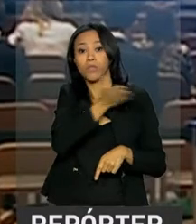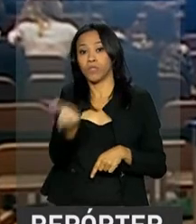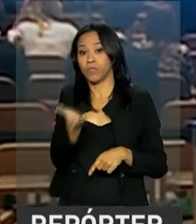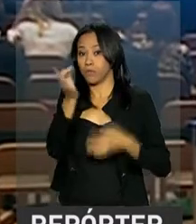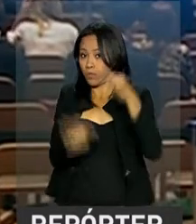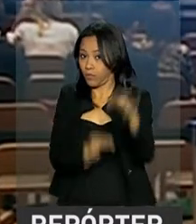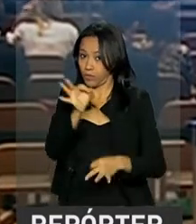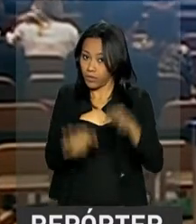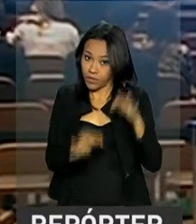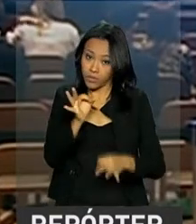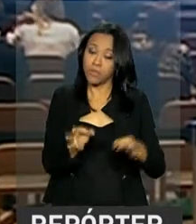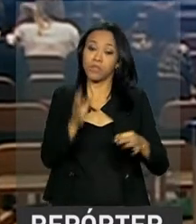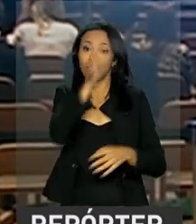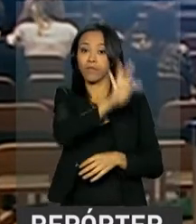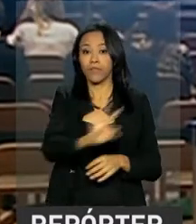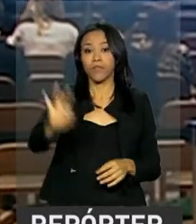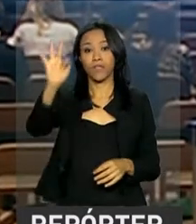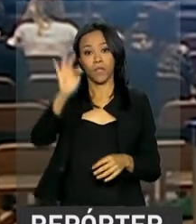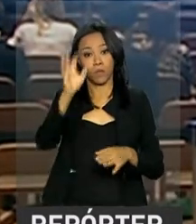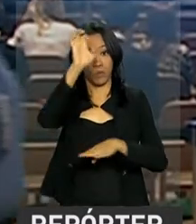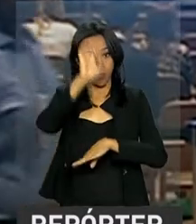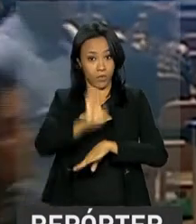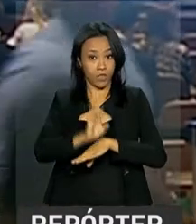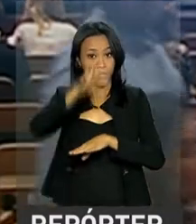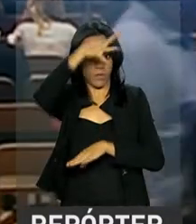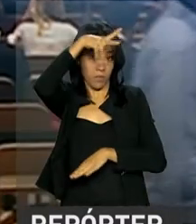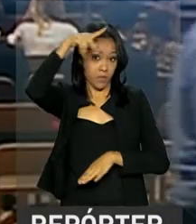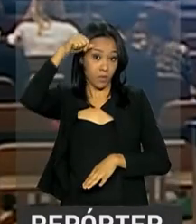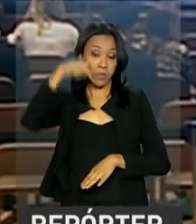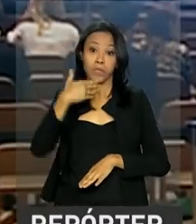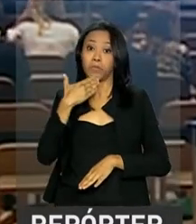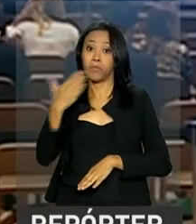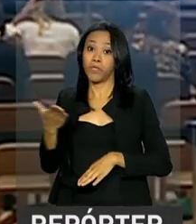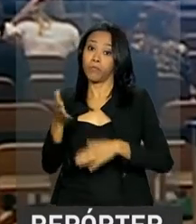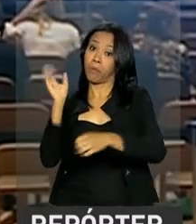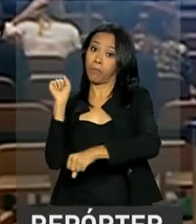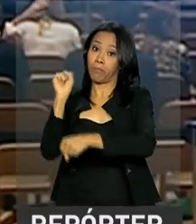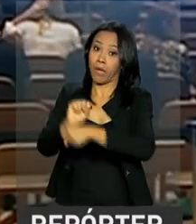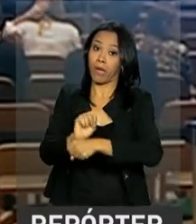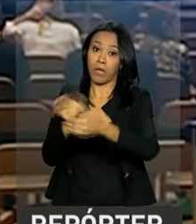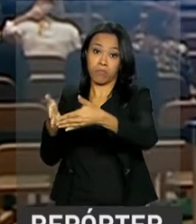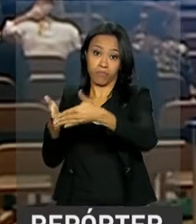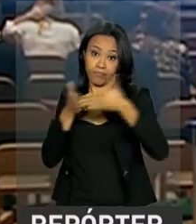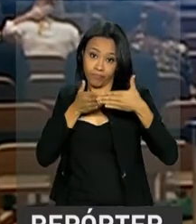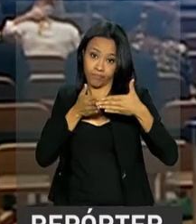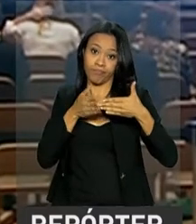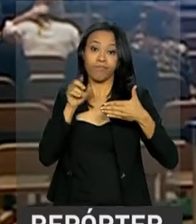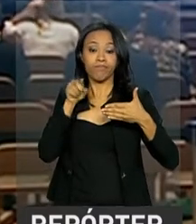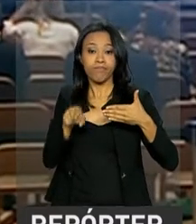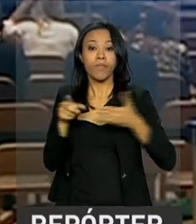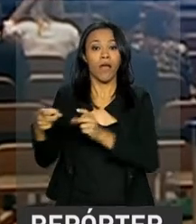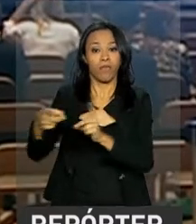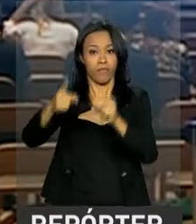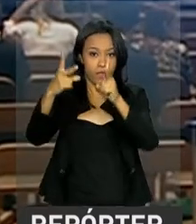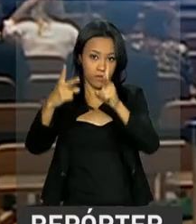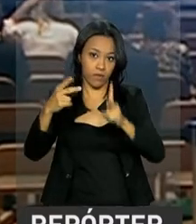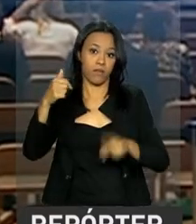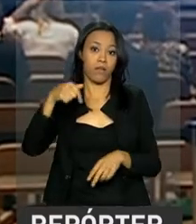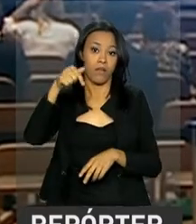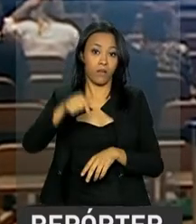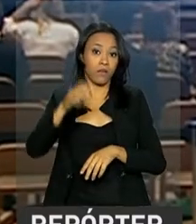Justiça Federal do Amazonas, que suspendeu a realização desses leilões nesta sexta-feira aqui no Rio de